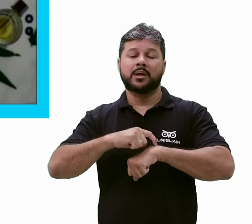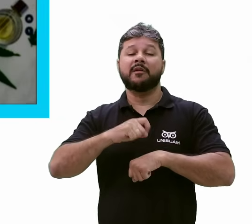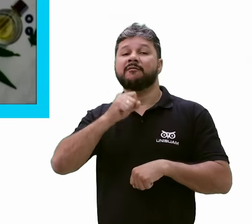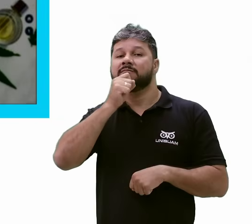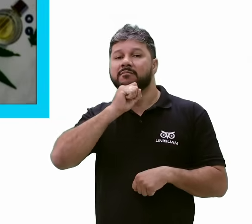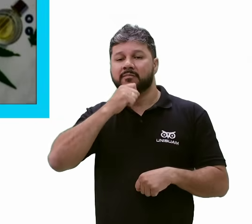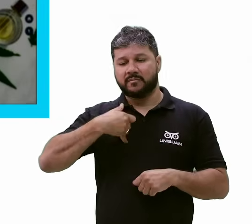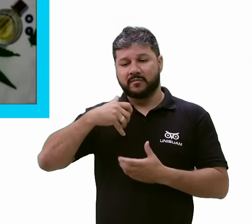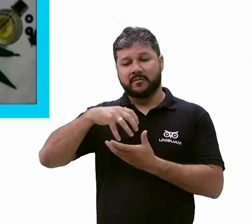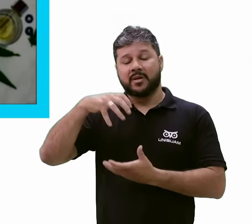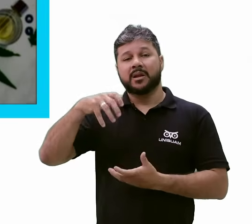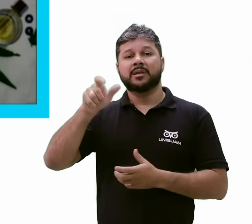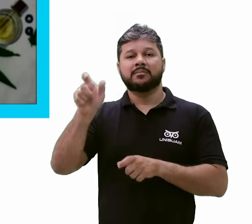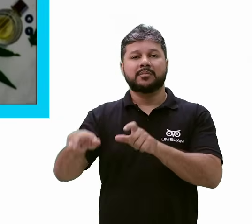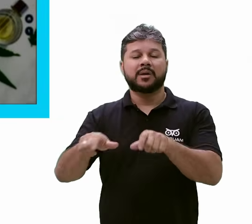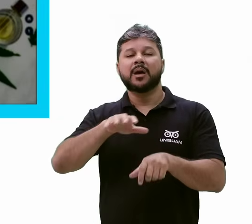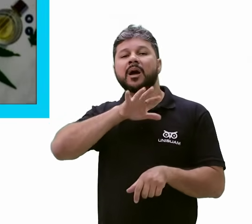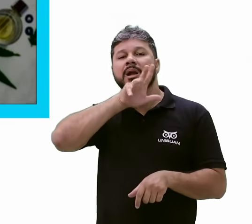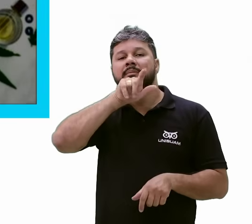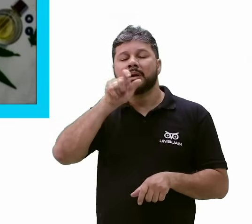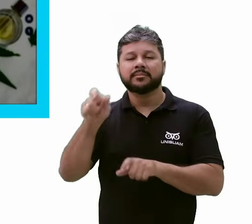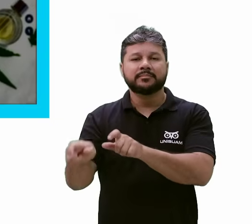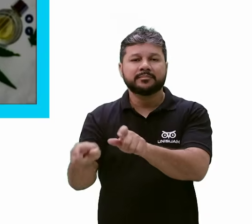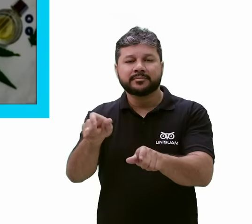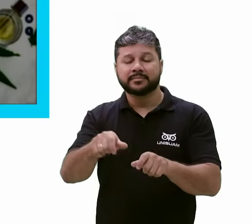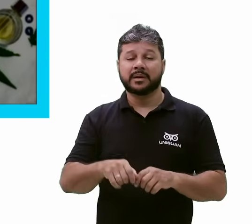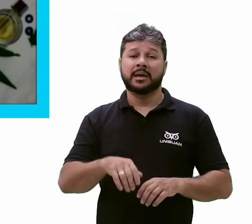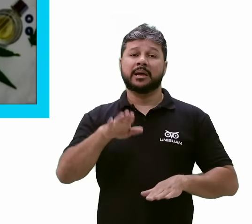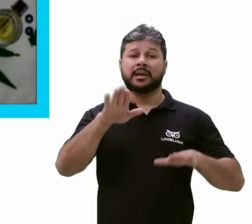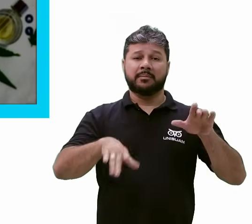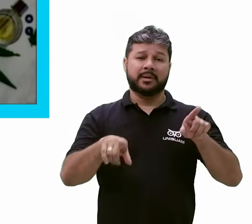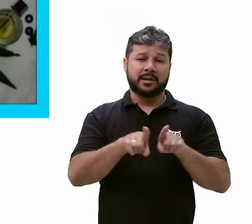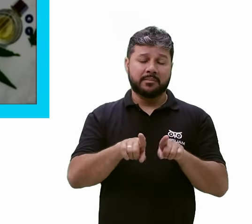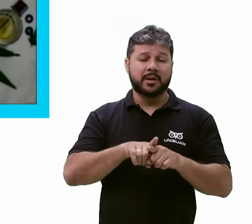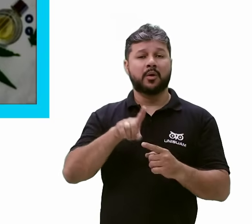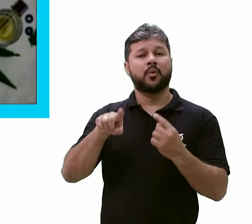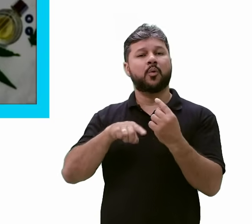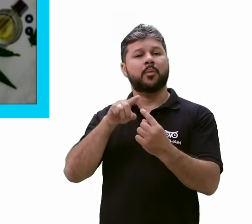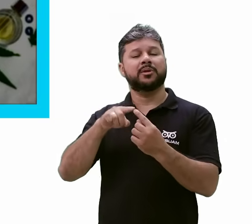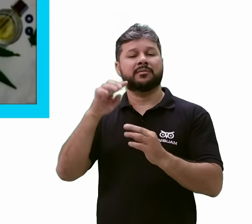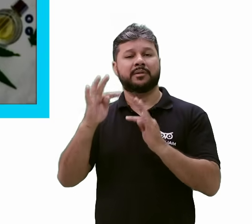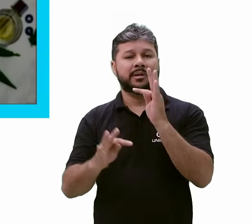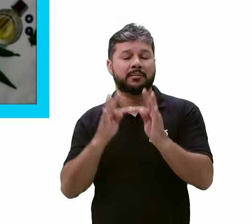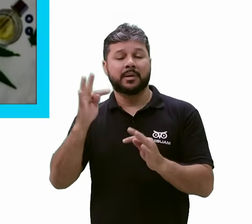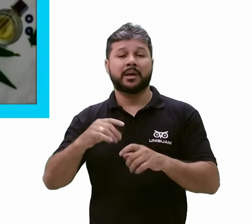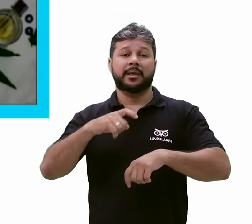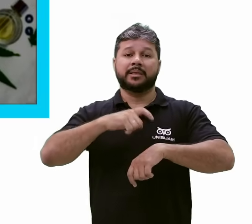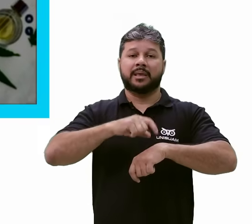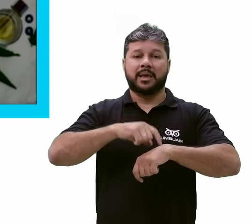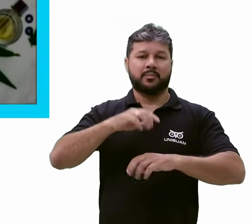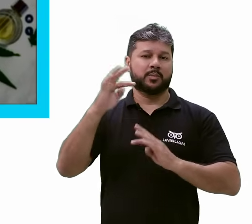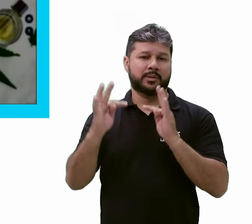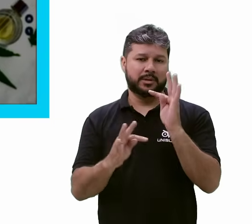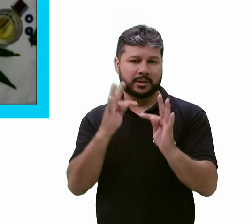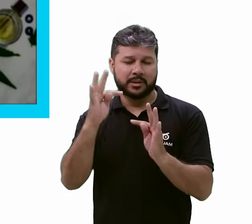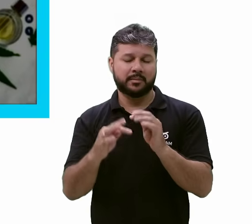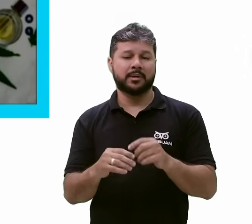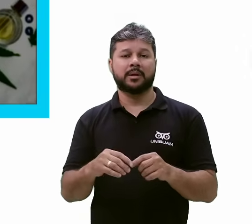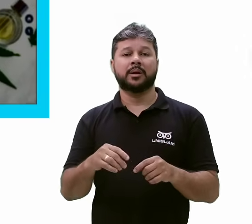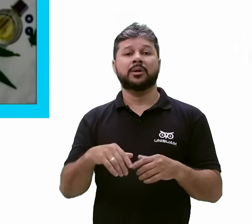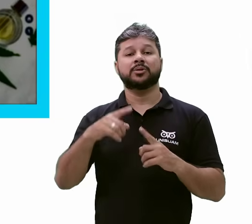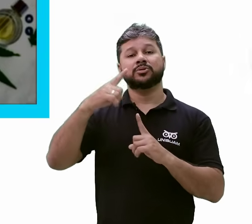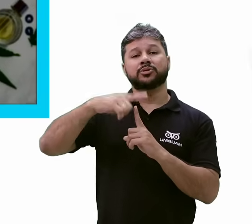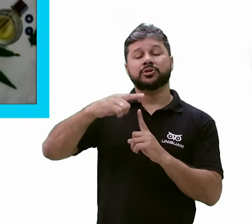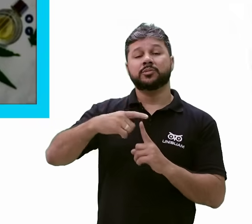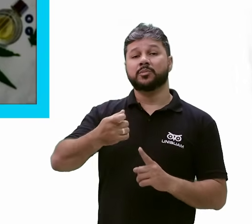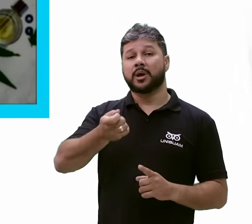momento da velhice desses animais. Bom, depende também do objetivo de tratamento, qual é o tempo de tratamento,